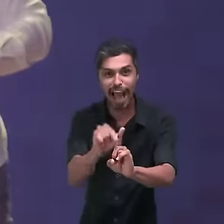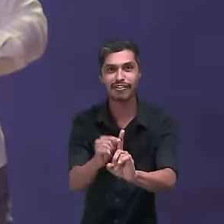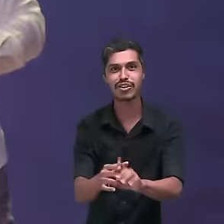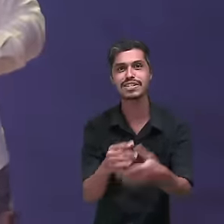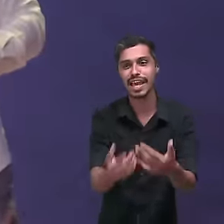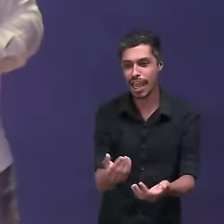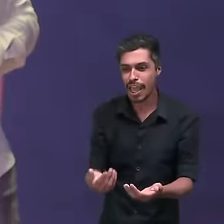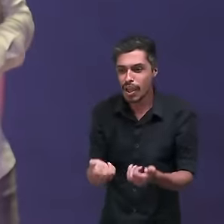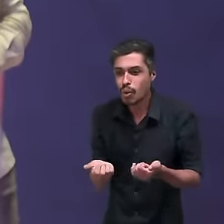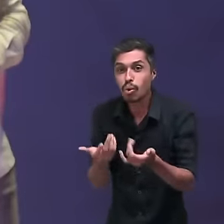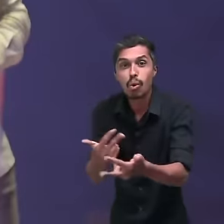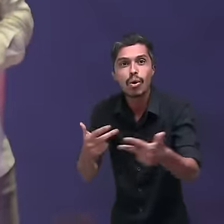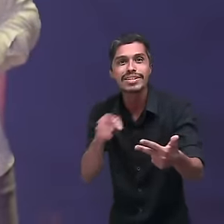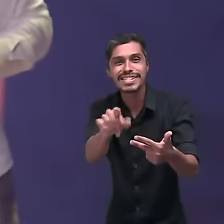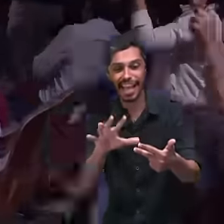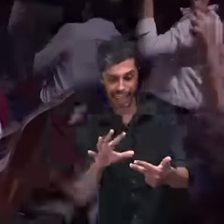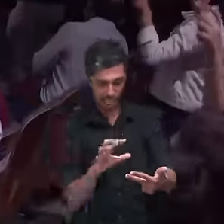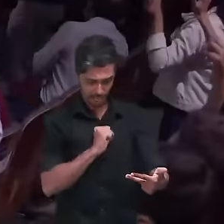não entendeu.